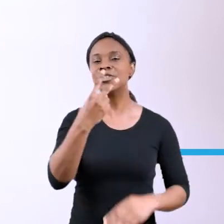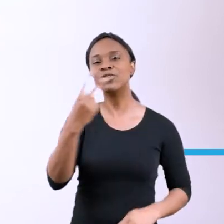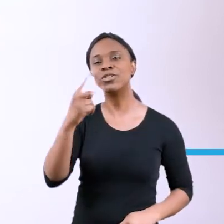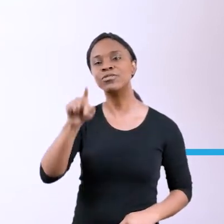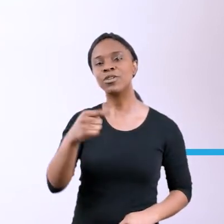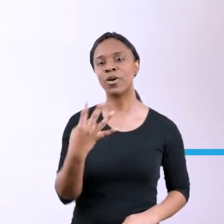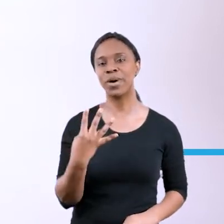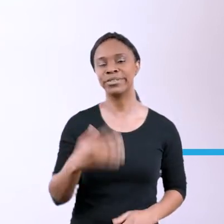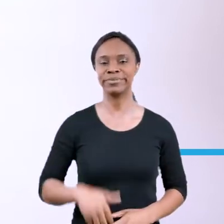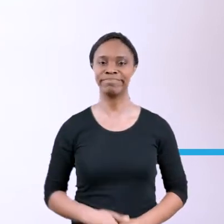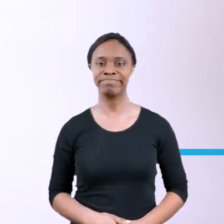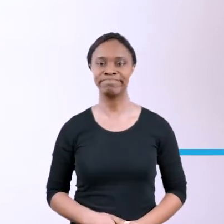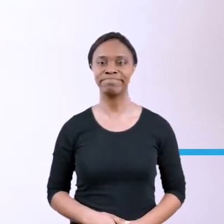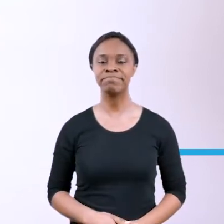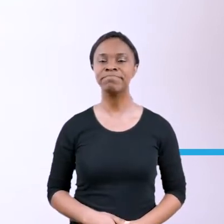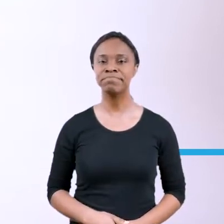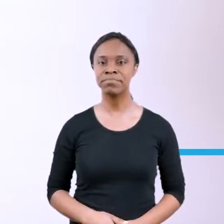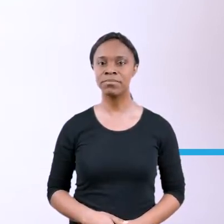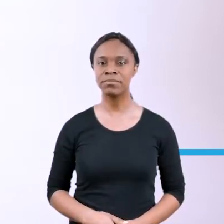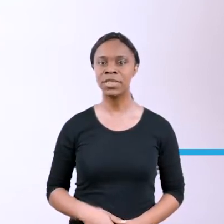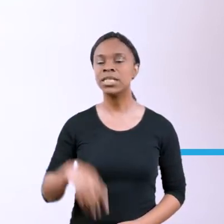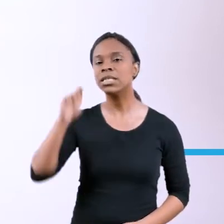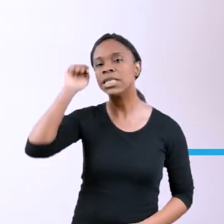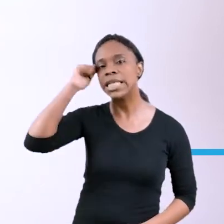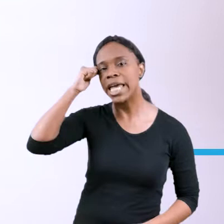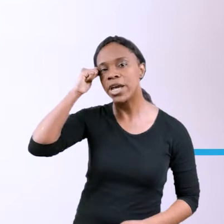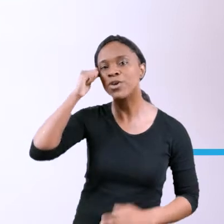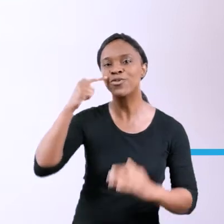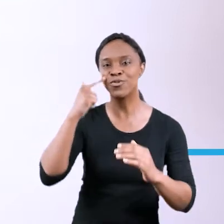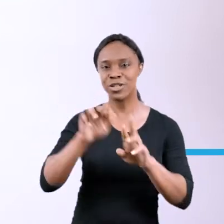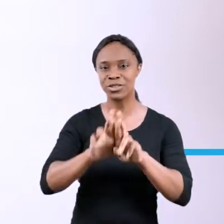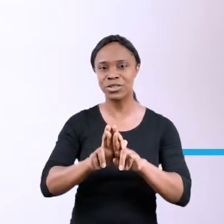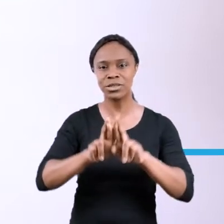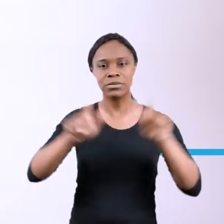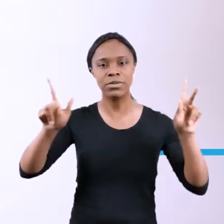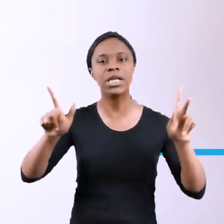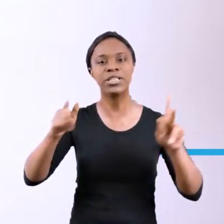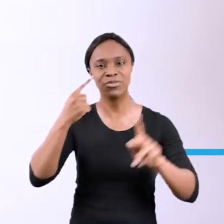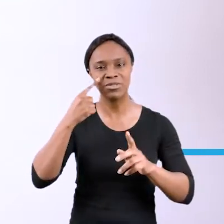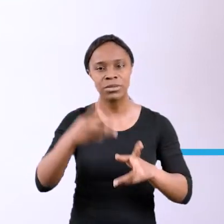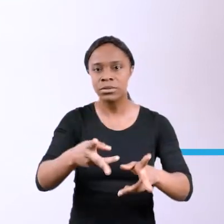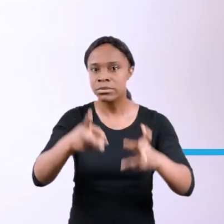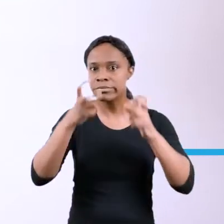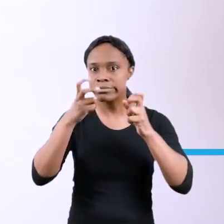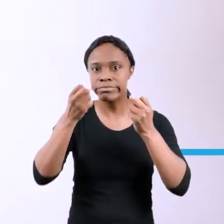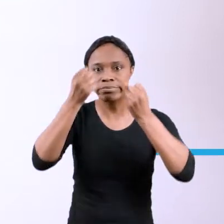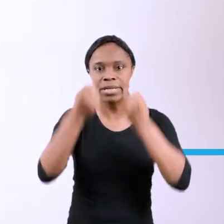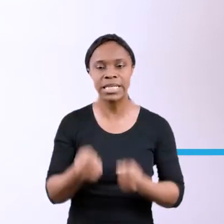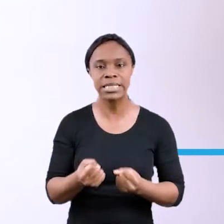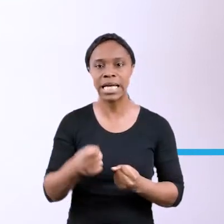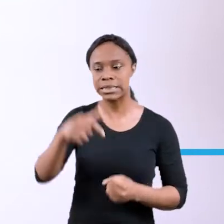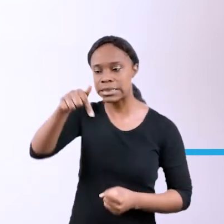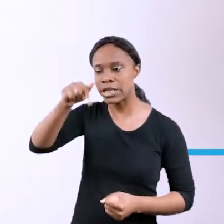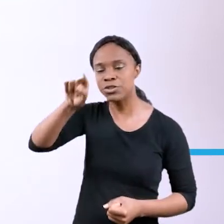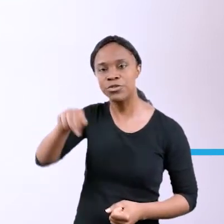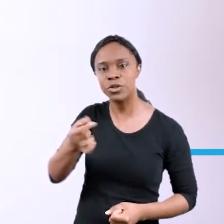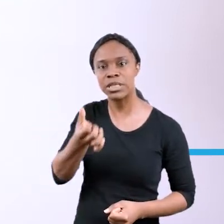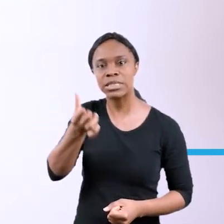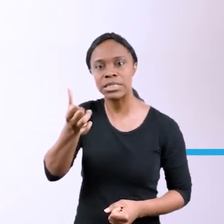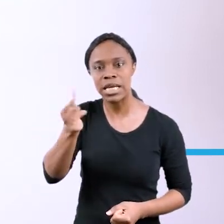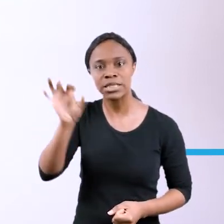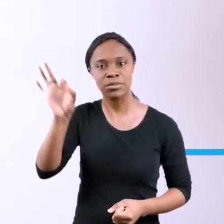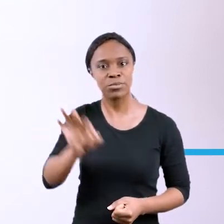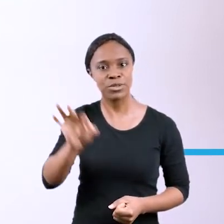22,4%. Em relação aos negros, a diferença também é gritante. Enquanto representam 7,6%